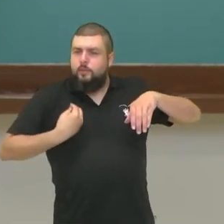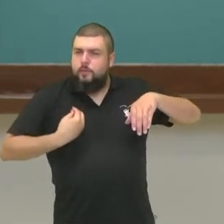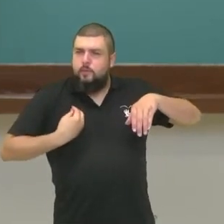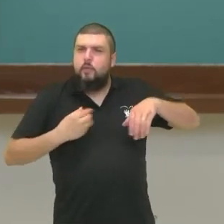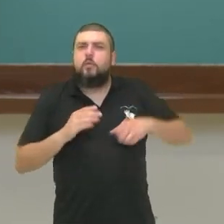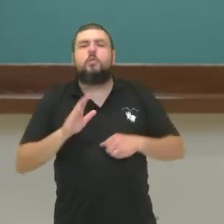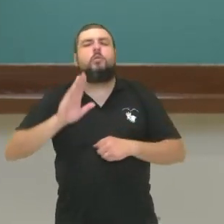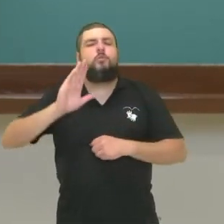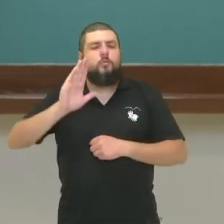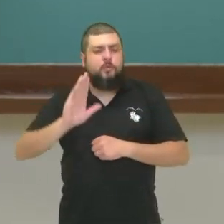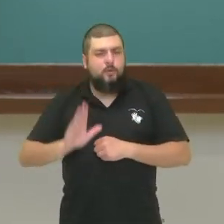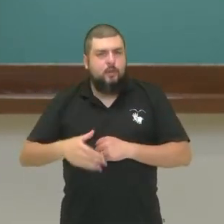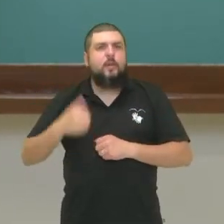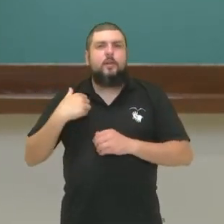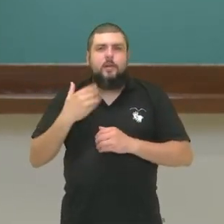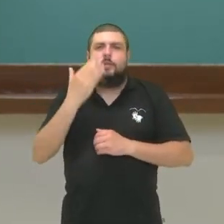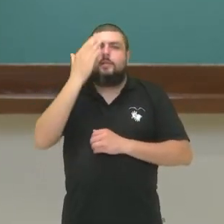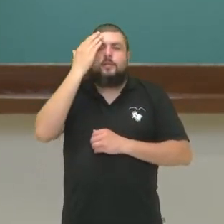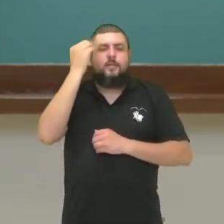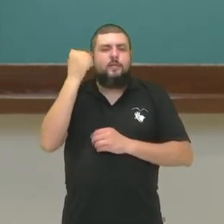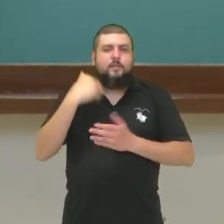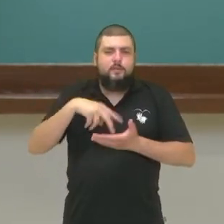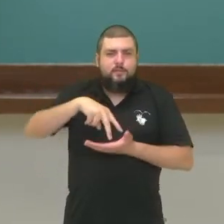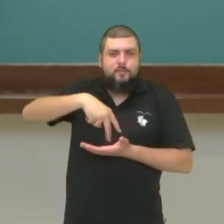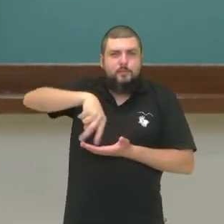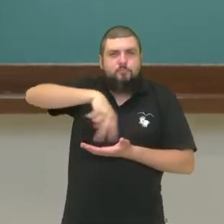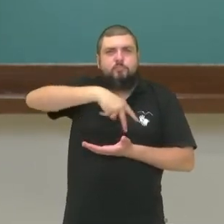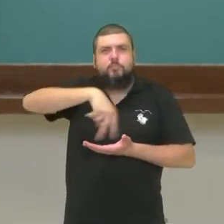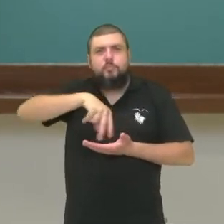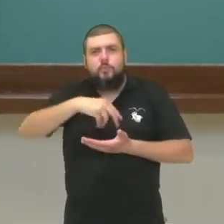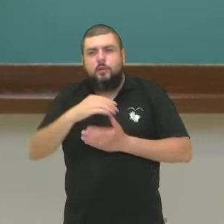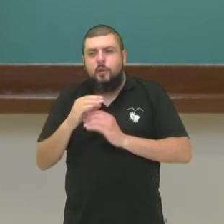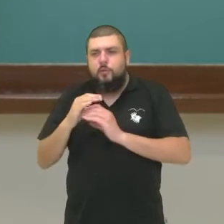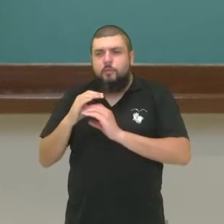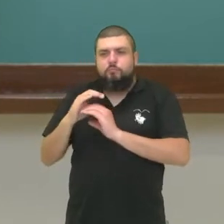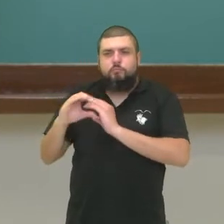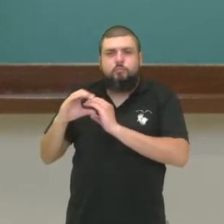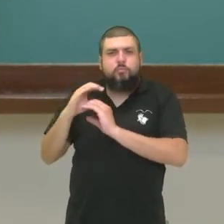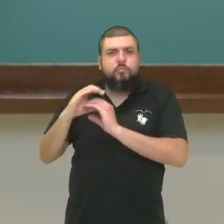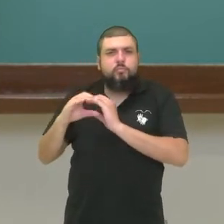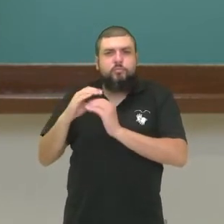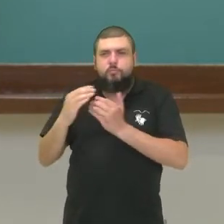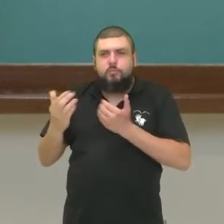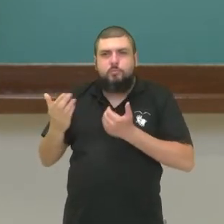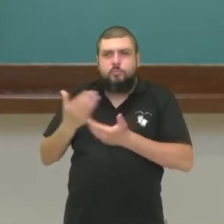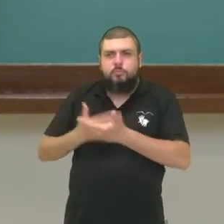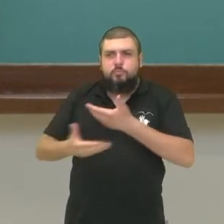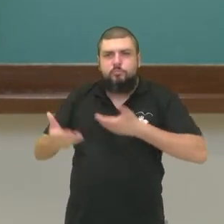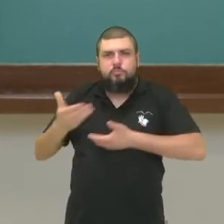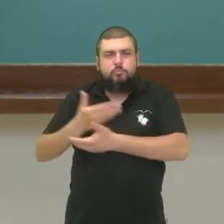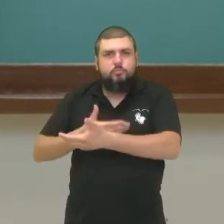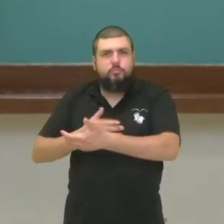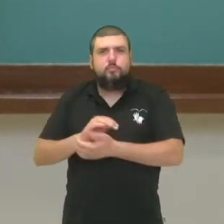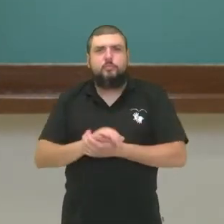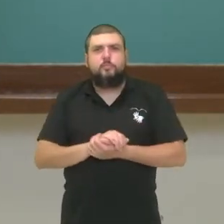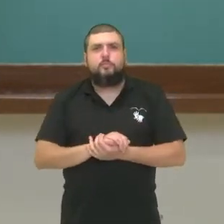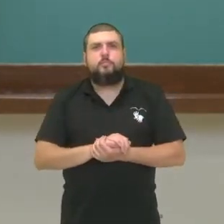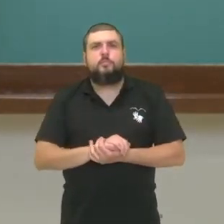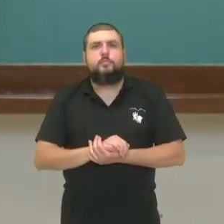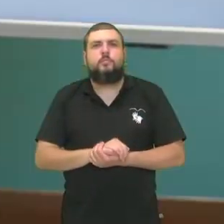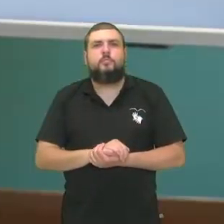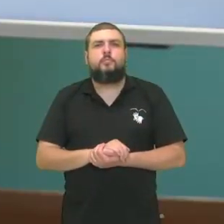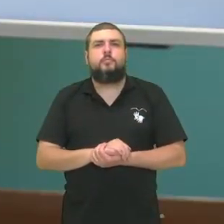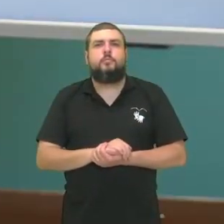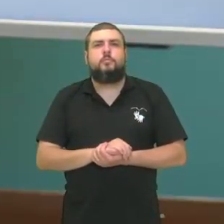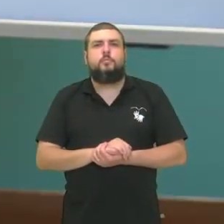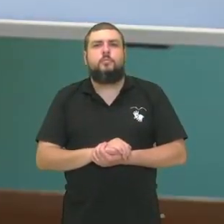já tinham alguma forma de dança na sua cultura, tá bom? Então, veja só,